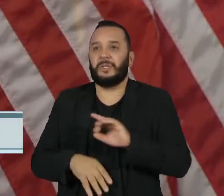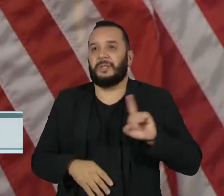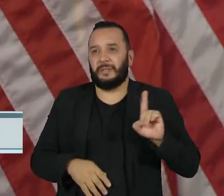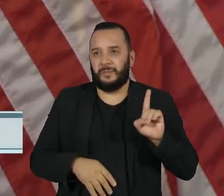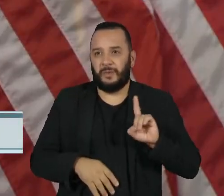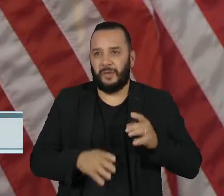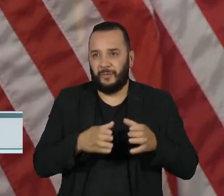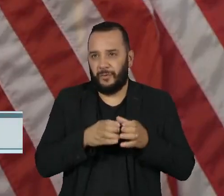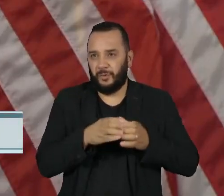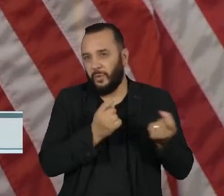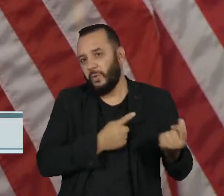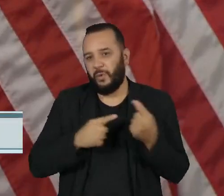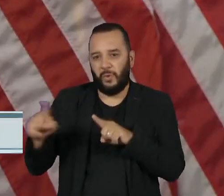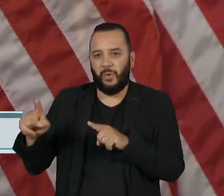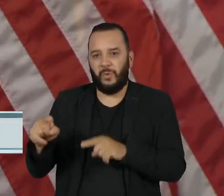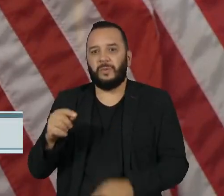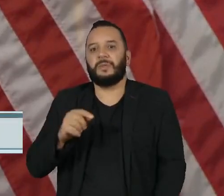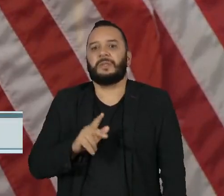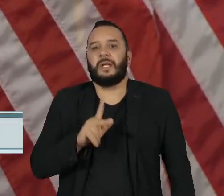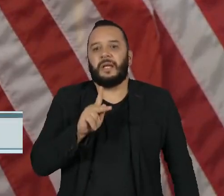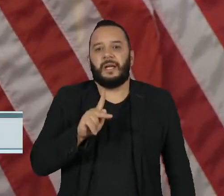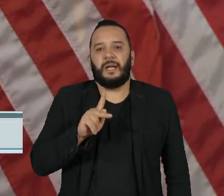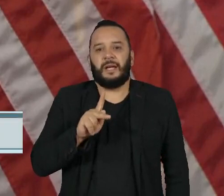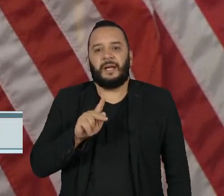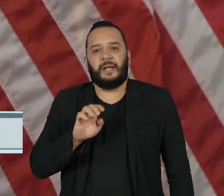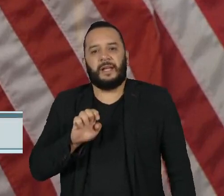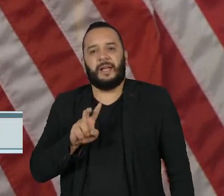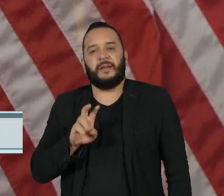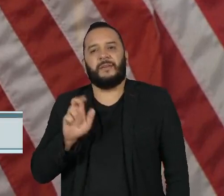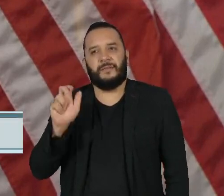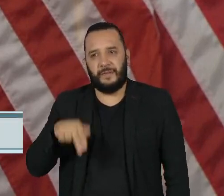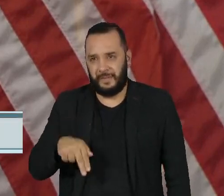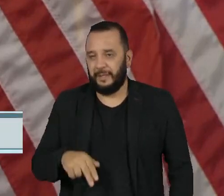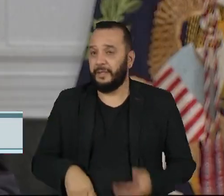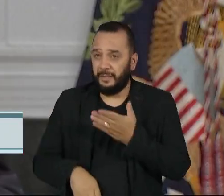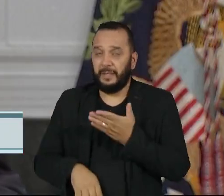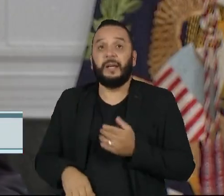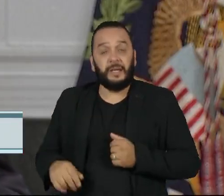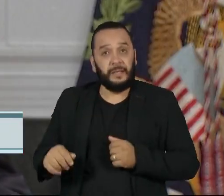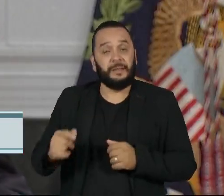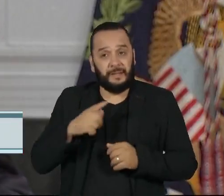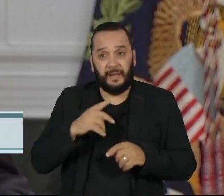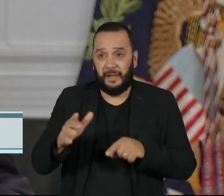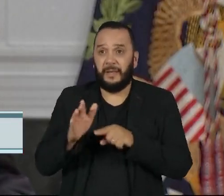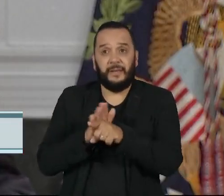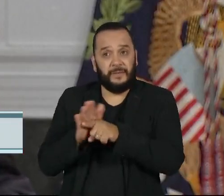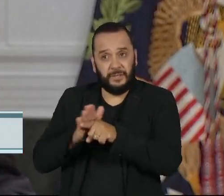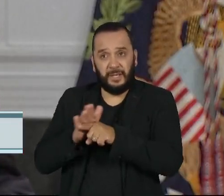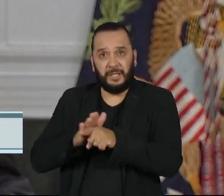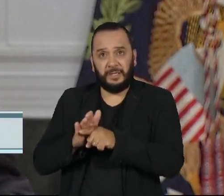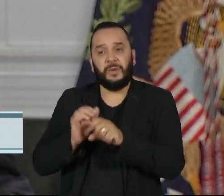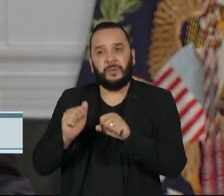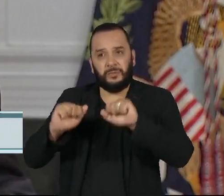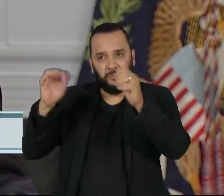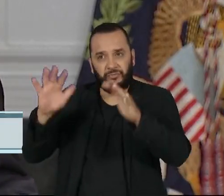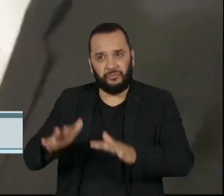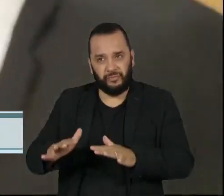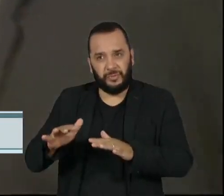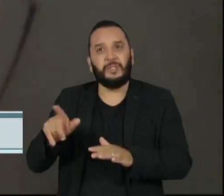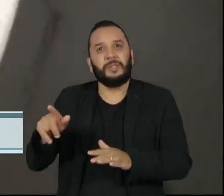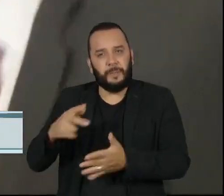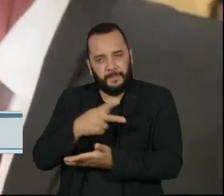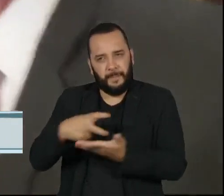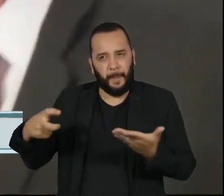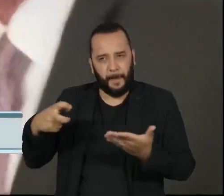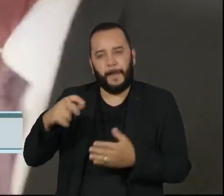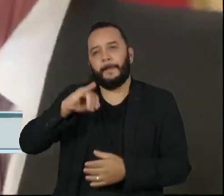em bloco contra mcart ele caiu em desgraça na Casa Branca depois de abrir abrir uma investigação que pode levar ao impeachment de biden